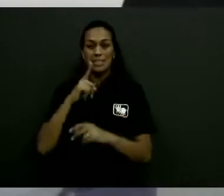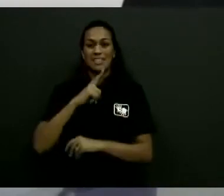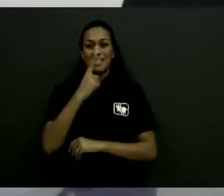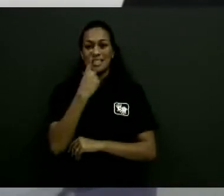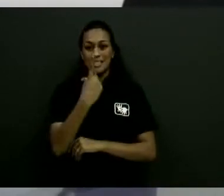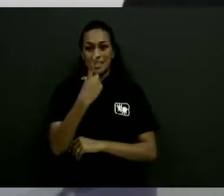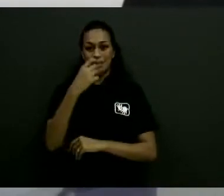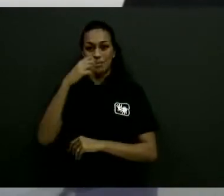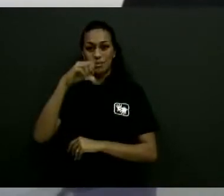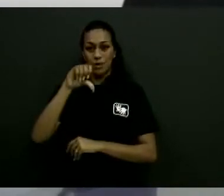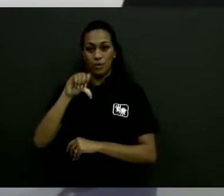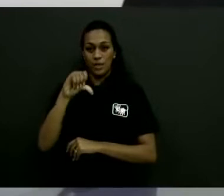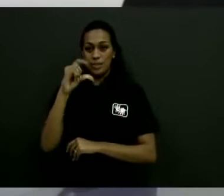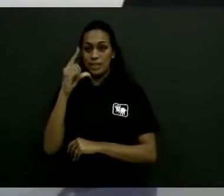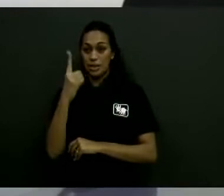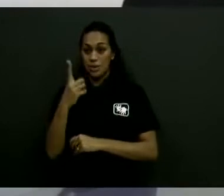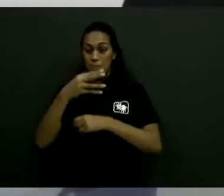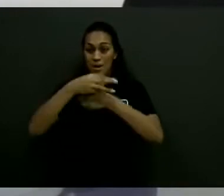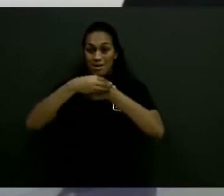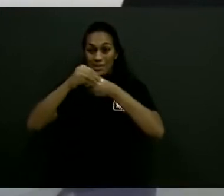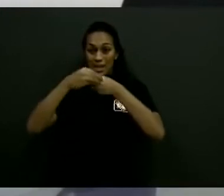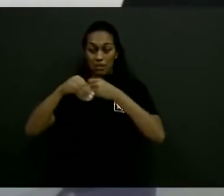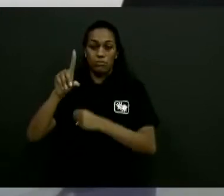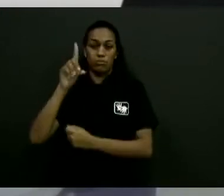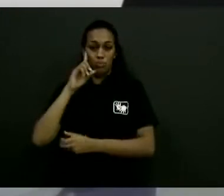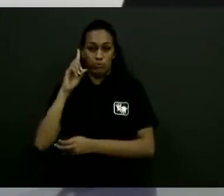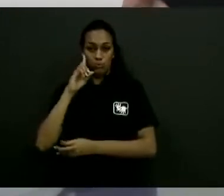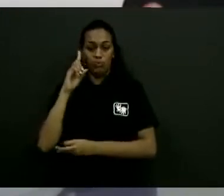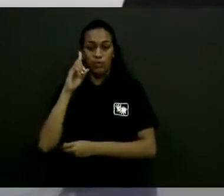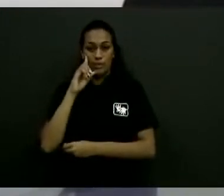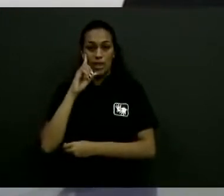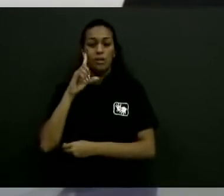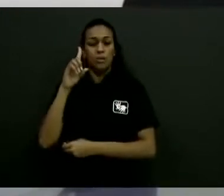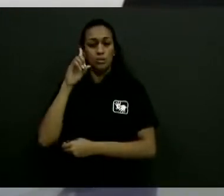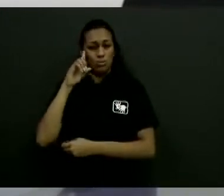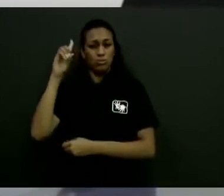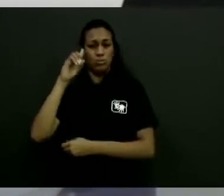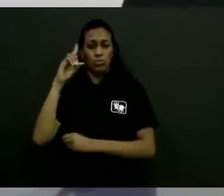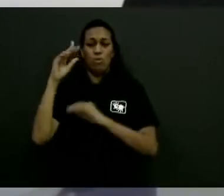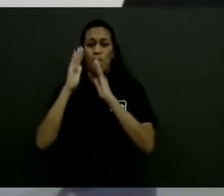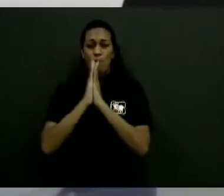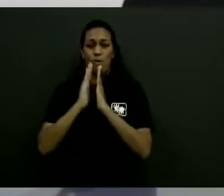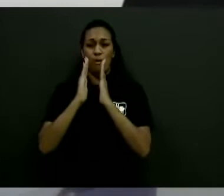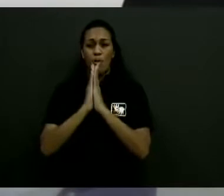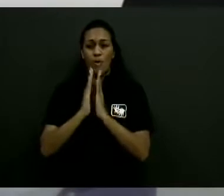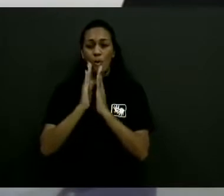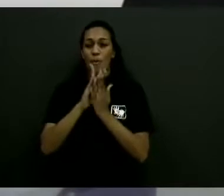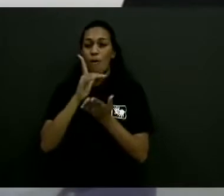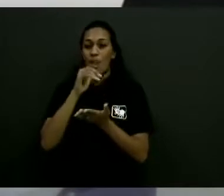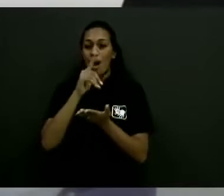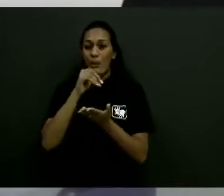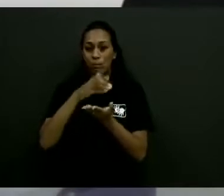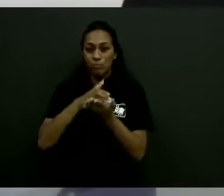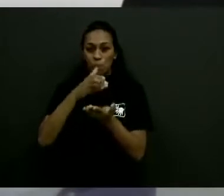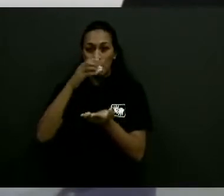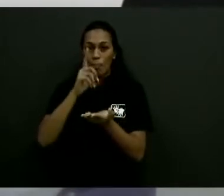191 células todo dia. E todo dia a gente faz a oração com o copo d'água.